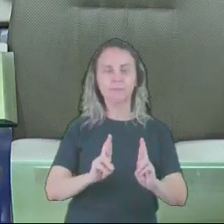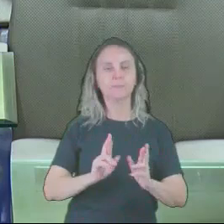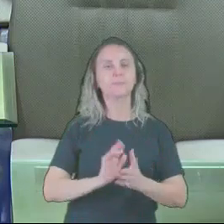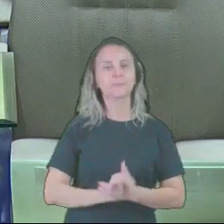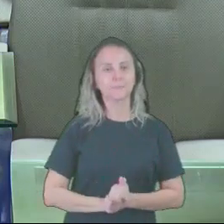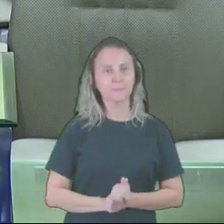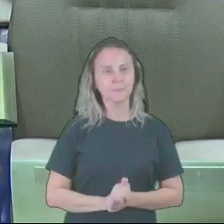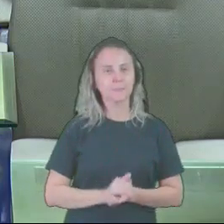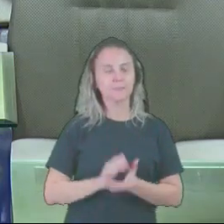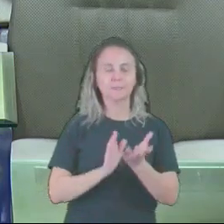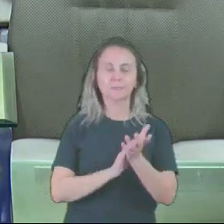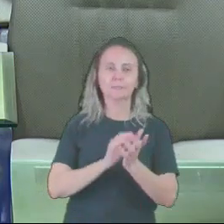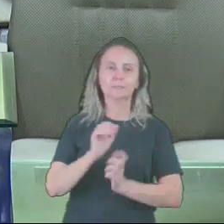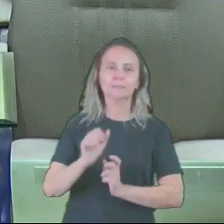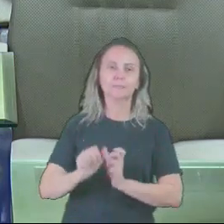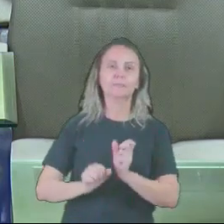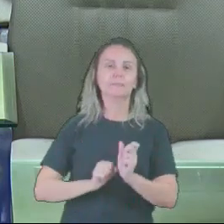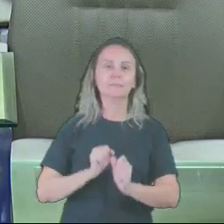o aleluia